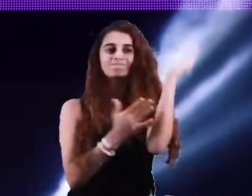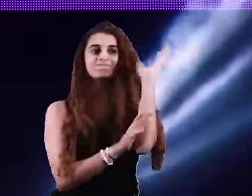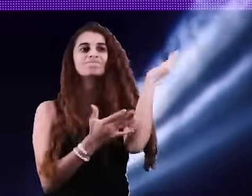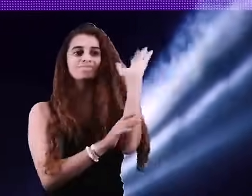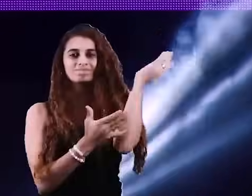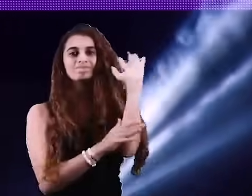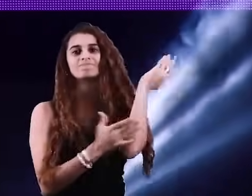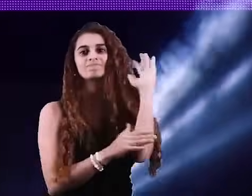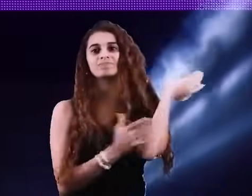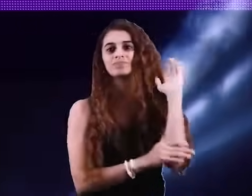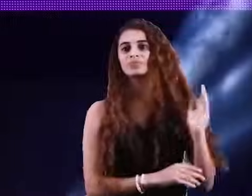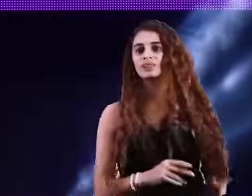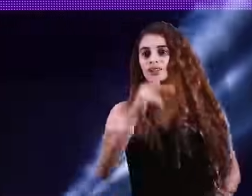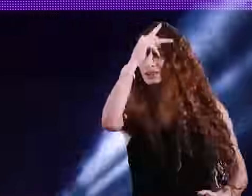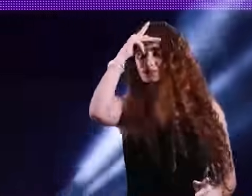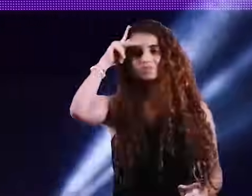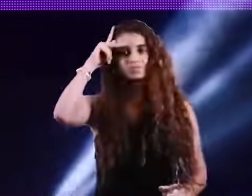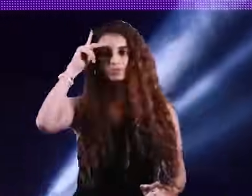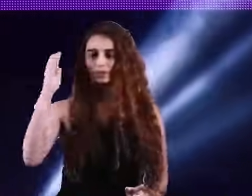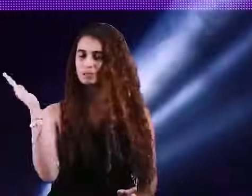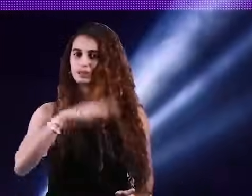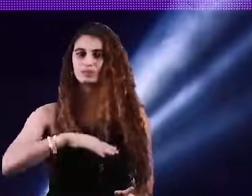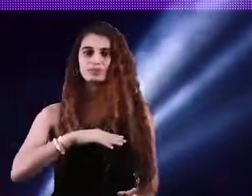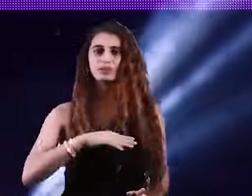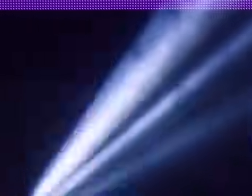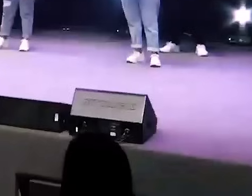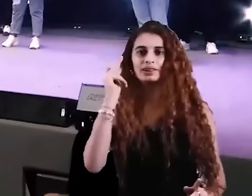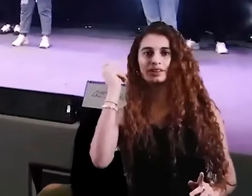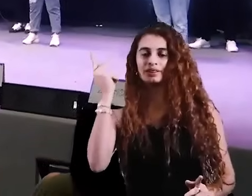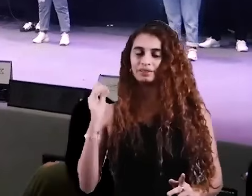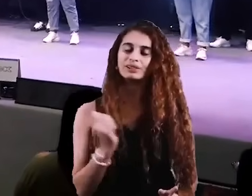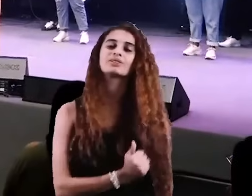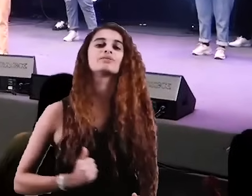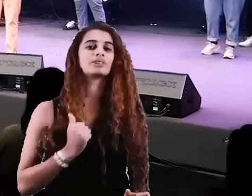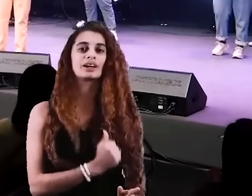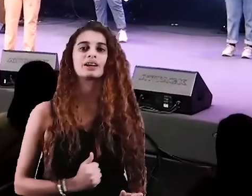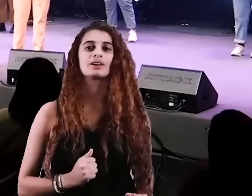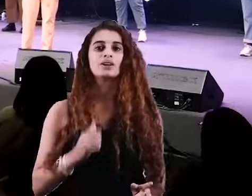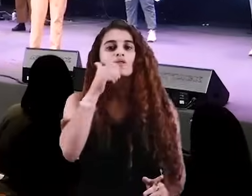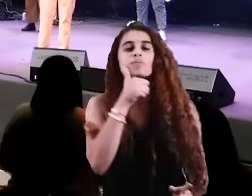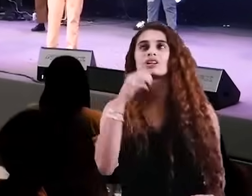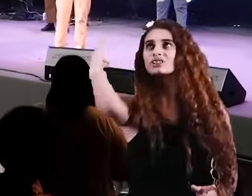Não tem Nabal que vença um Abigail, uma mulher cheia do Espírito Santo.